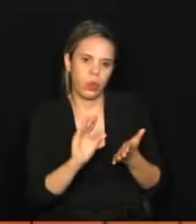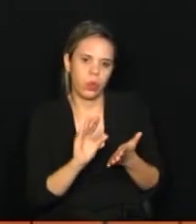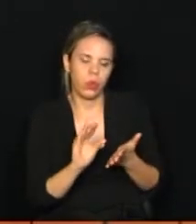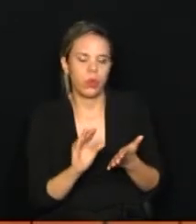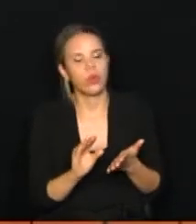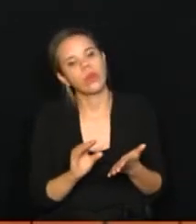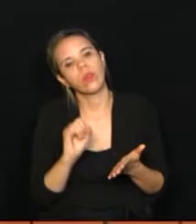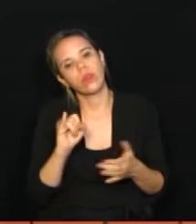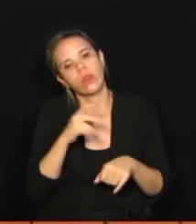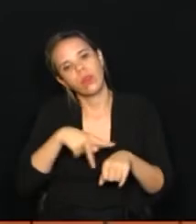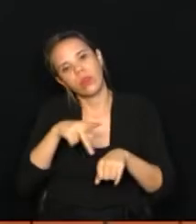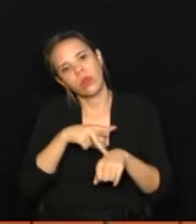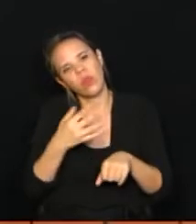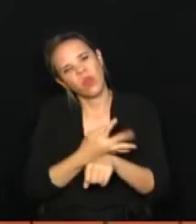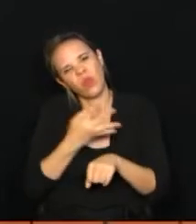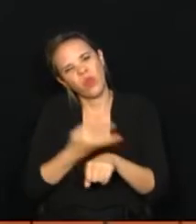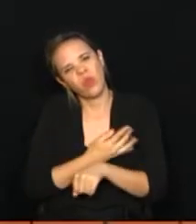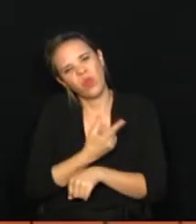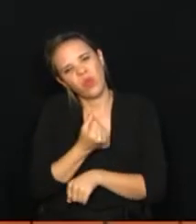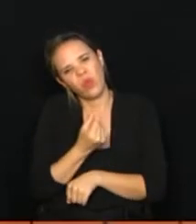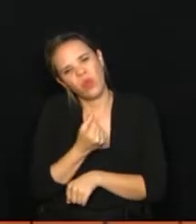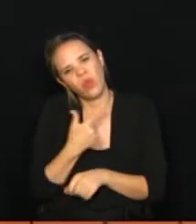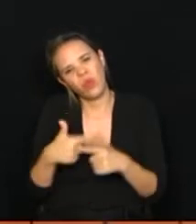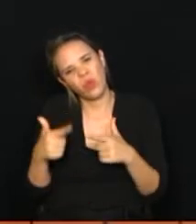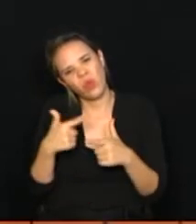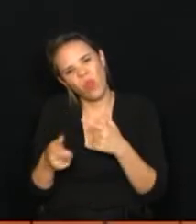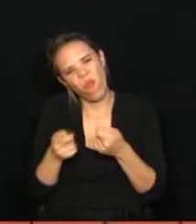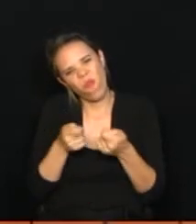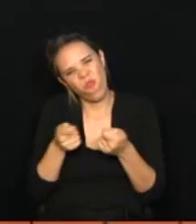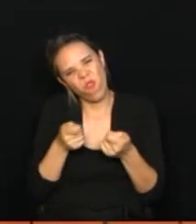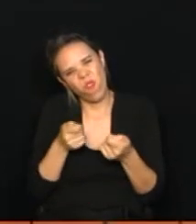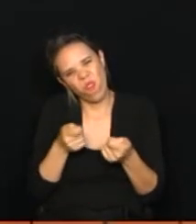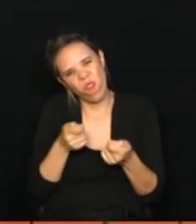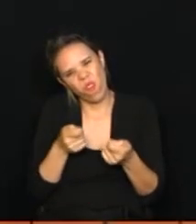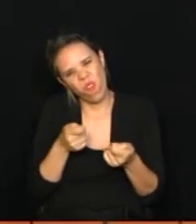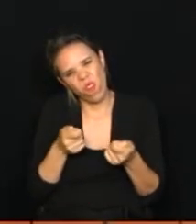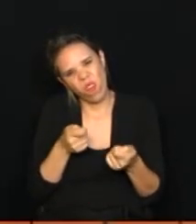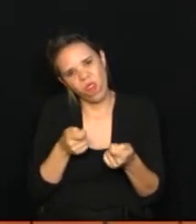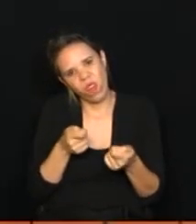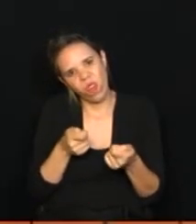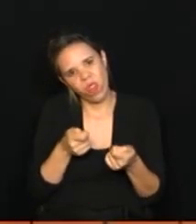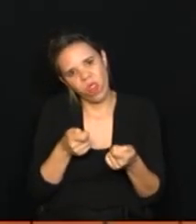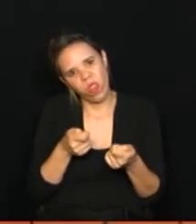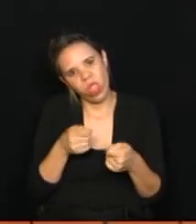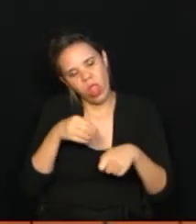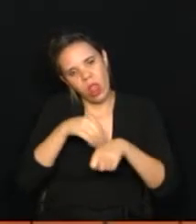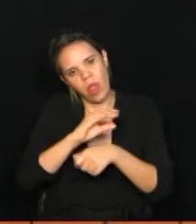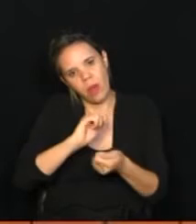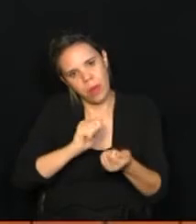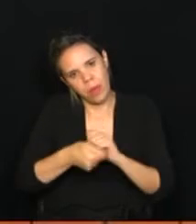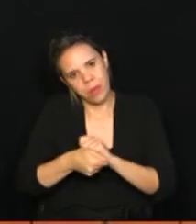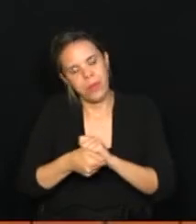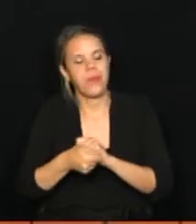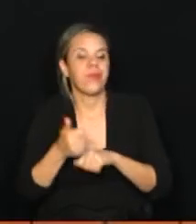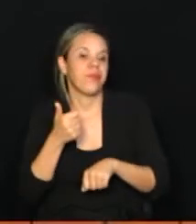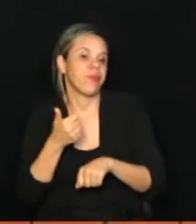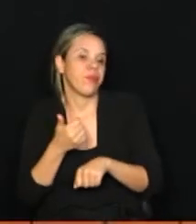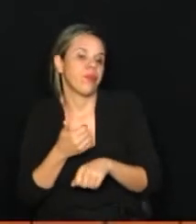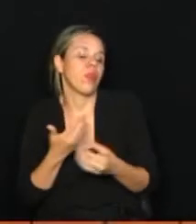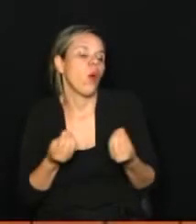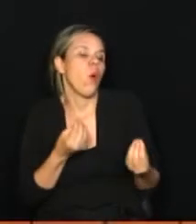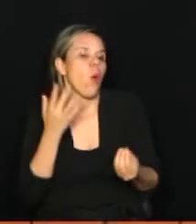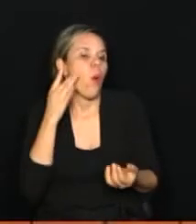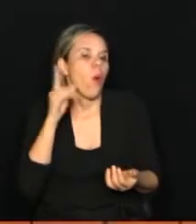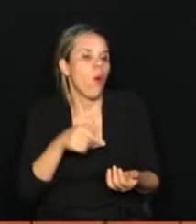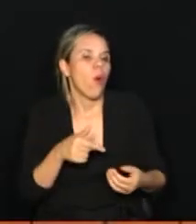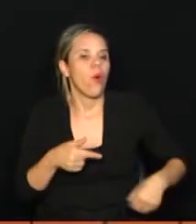se o país está numa crise financeira, se tem problemas econômicos, isso acaba se refletindo na modalidade. Como é que